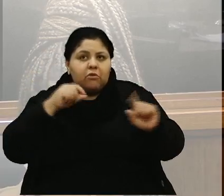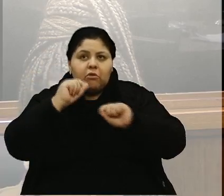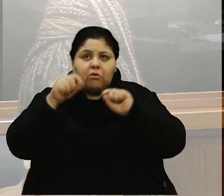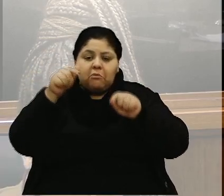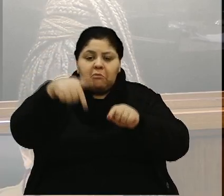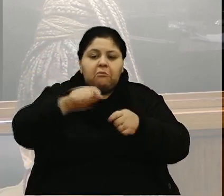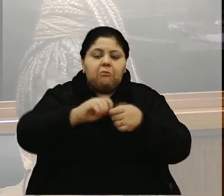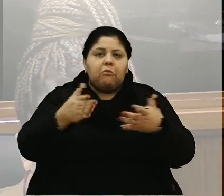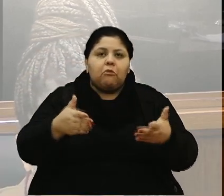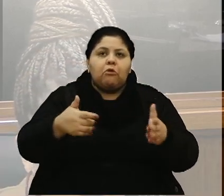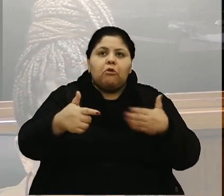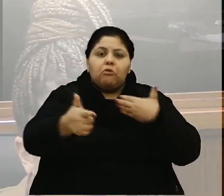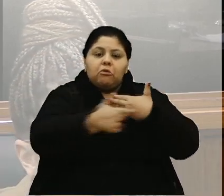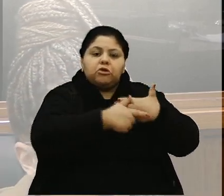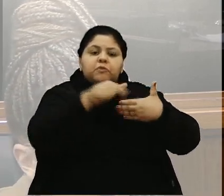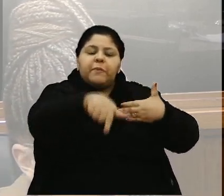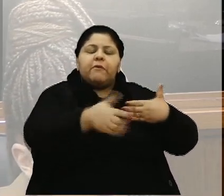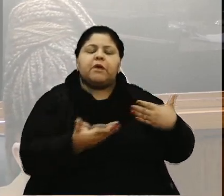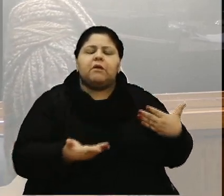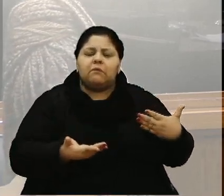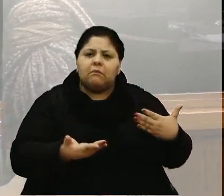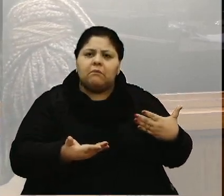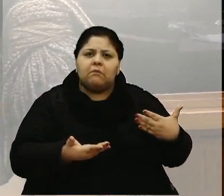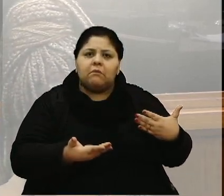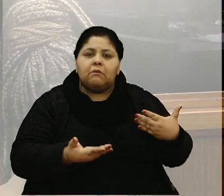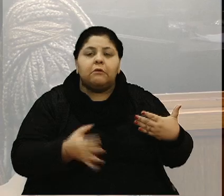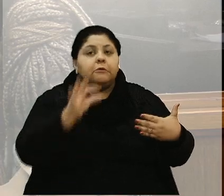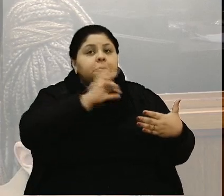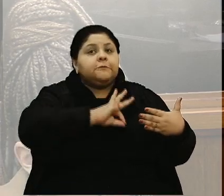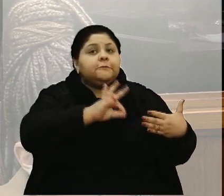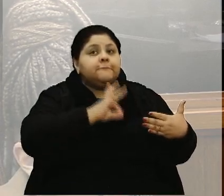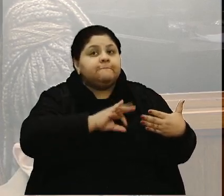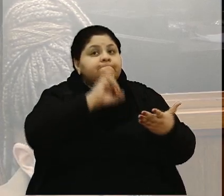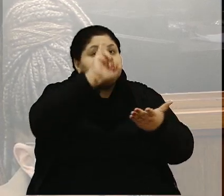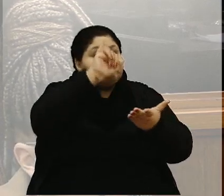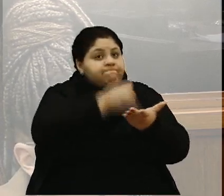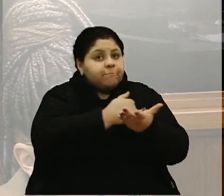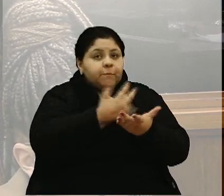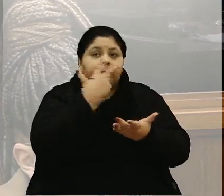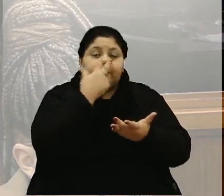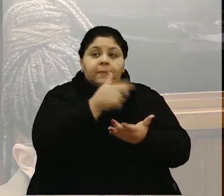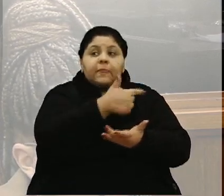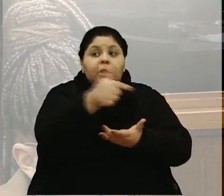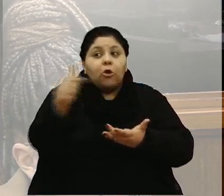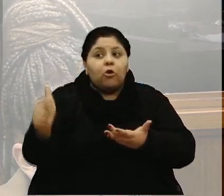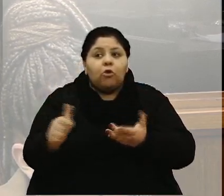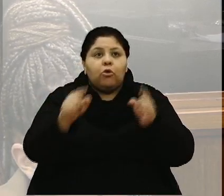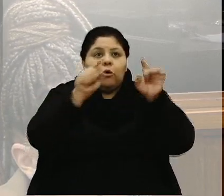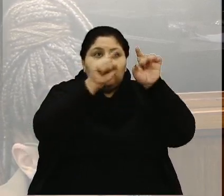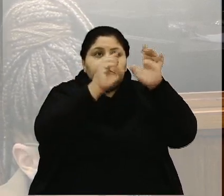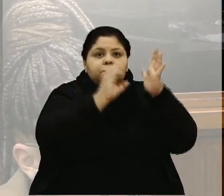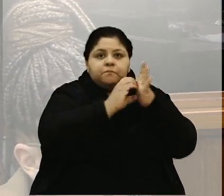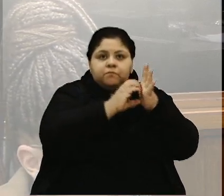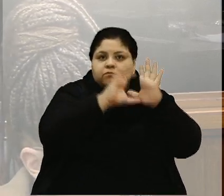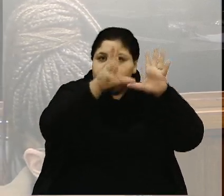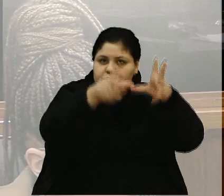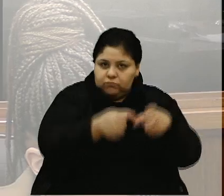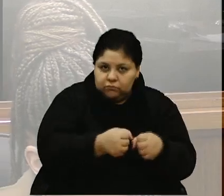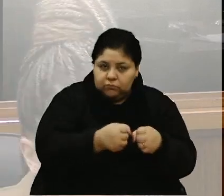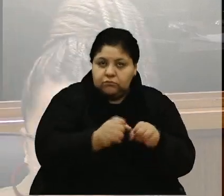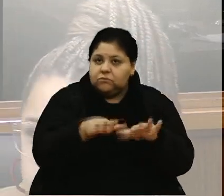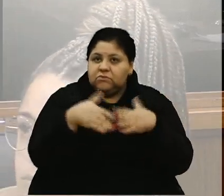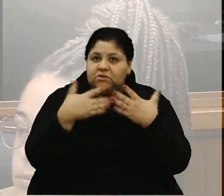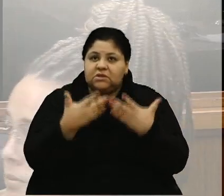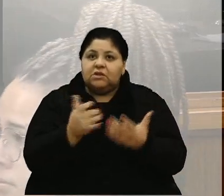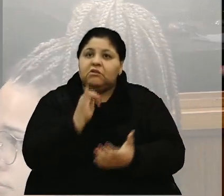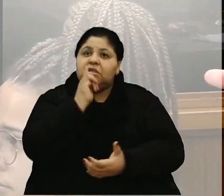aqui? O nosso salário é pago com o quê? Com dos impostos, assim como de todos os servidores, tudo. Então não vem